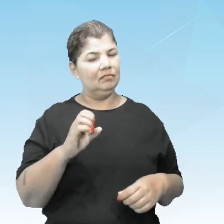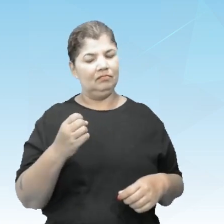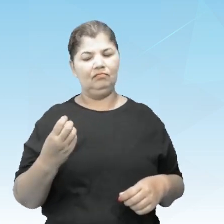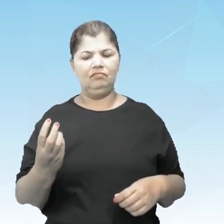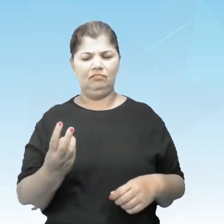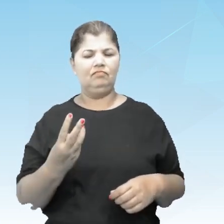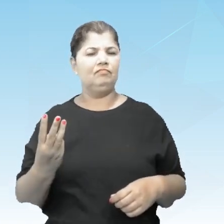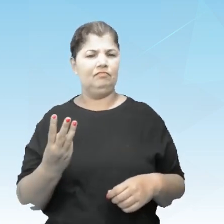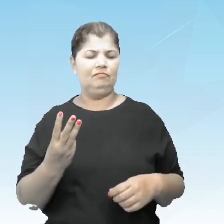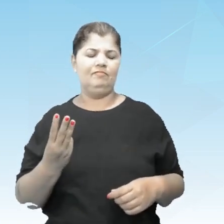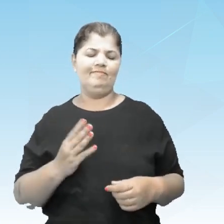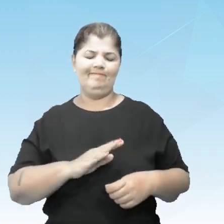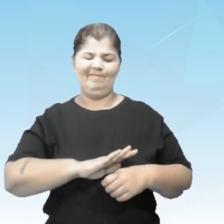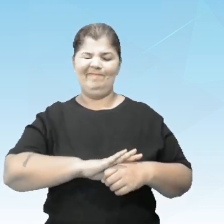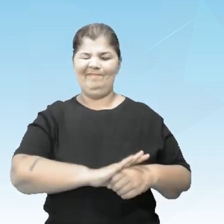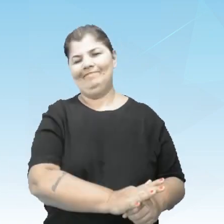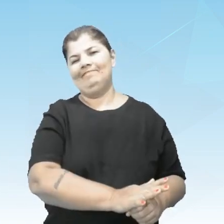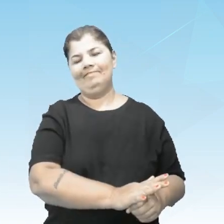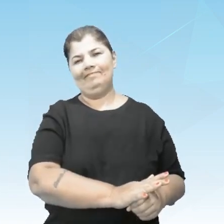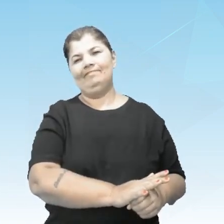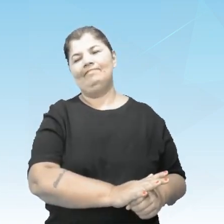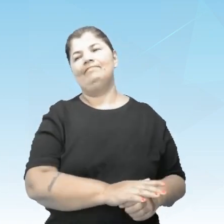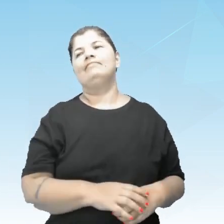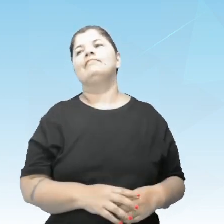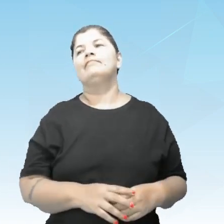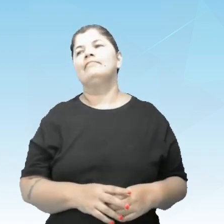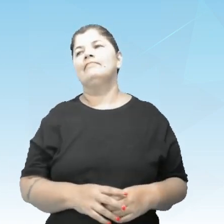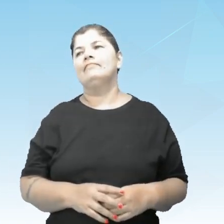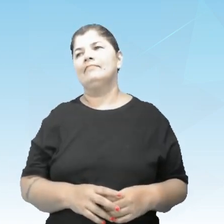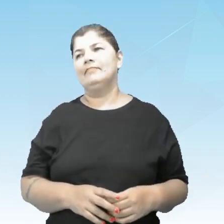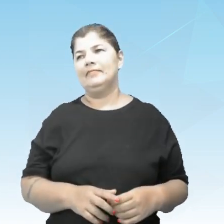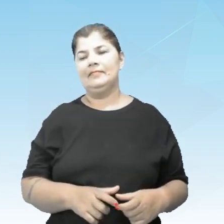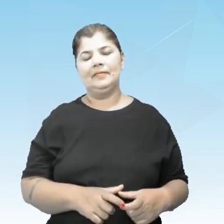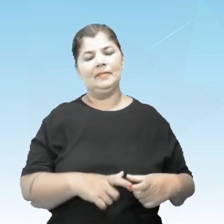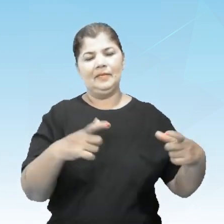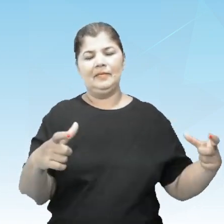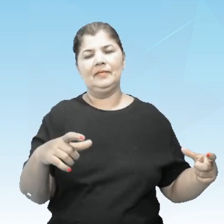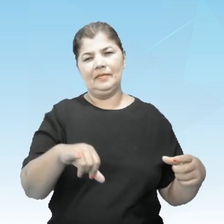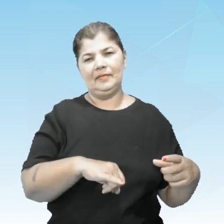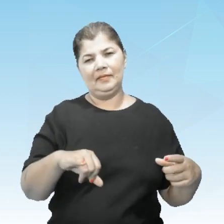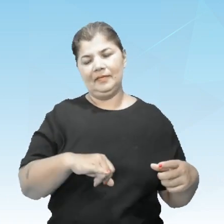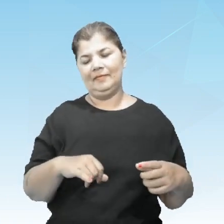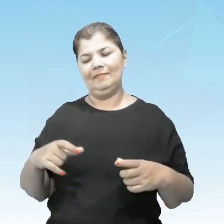ter essa maioria, essa minoria, né, tendo